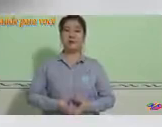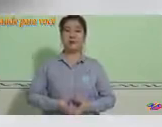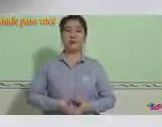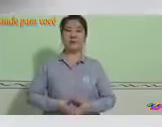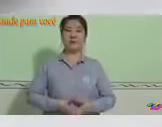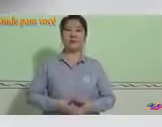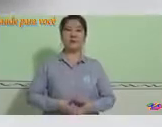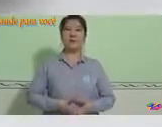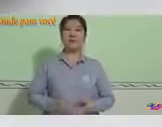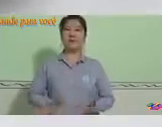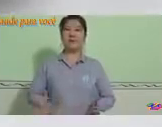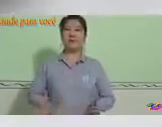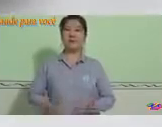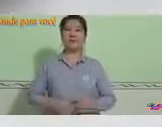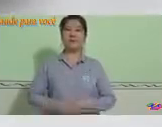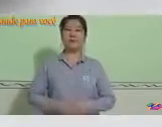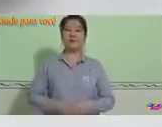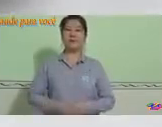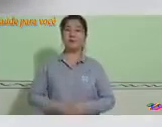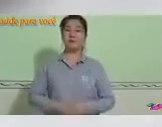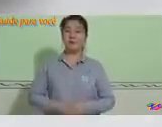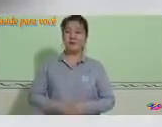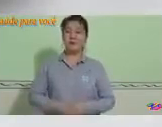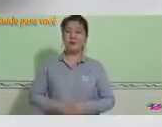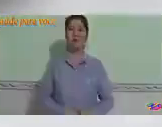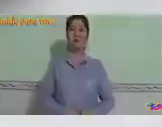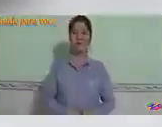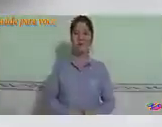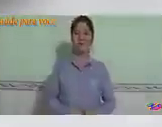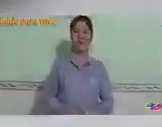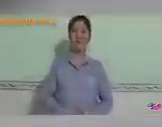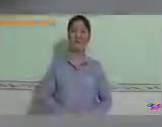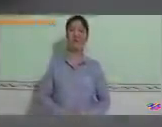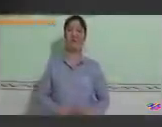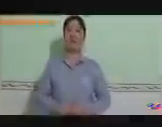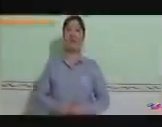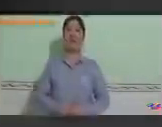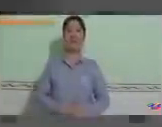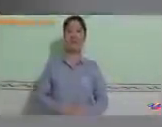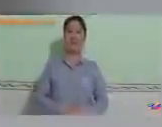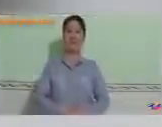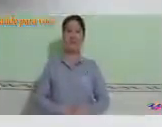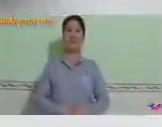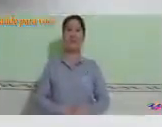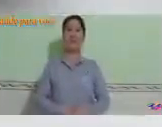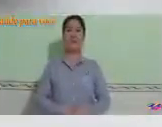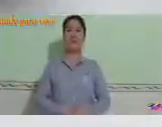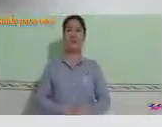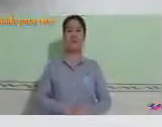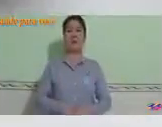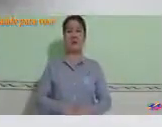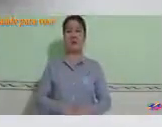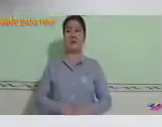Além de não procurar estar perto de outras crianças, os autistas preferem ficar longe delas, evitando todo tipo